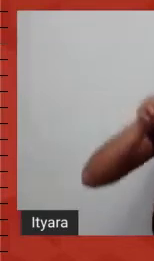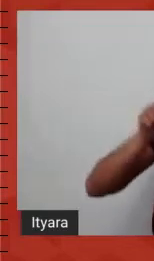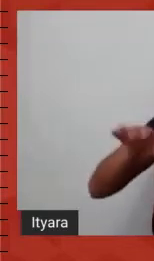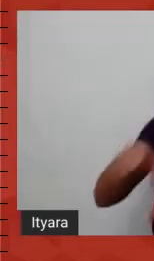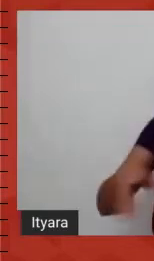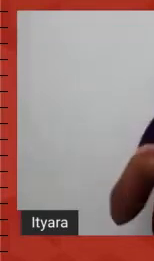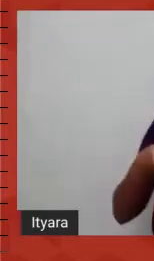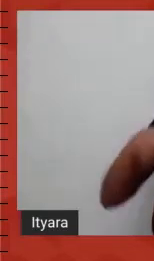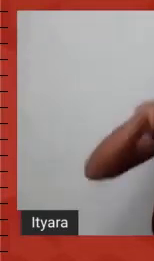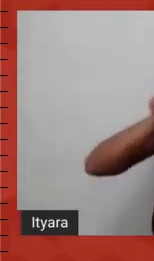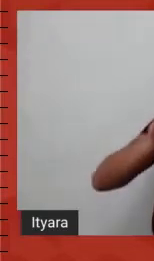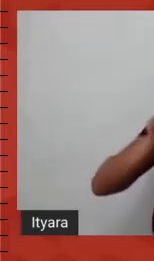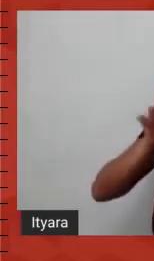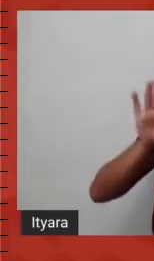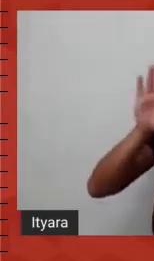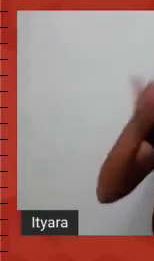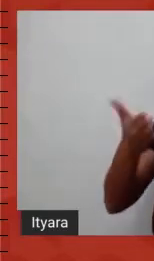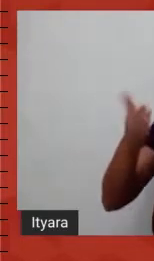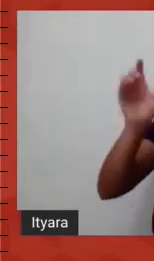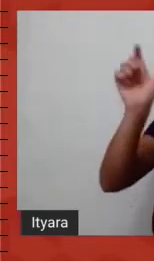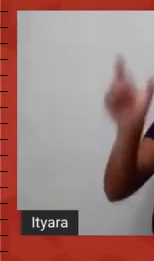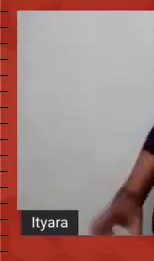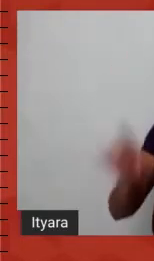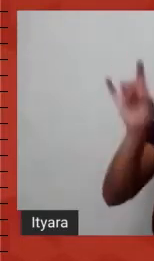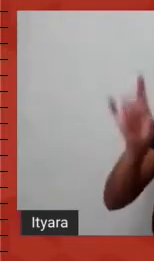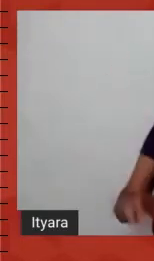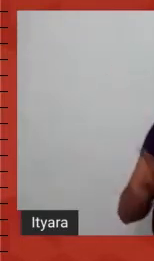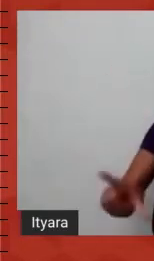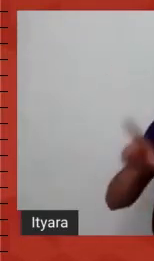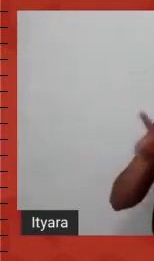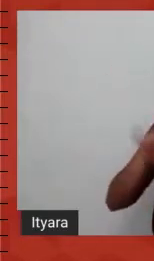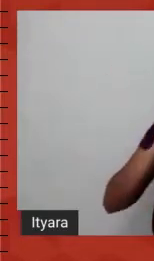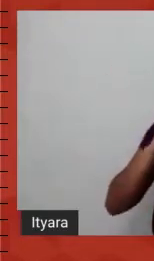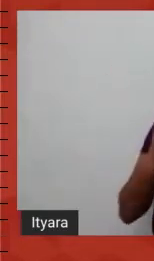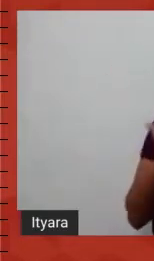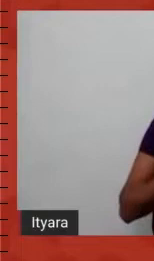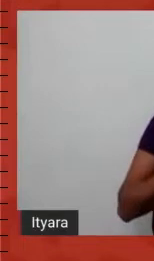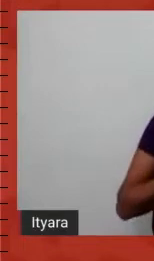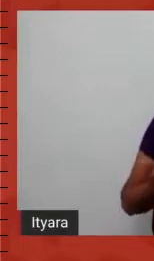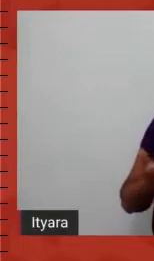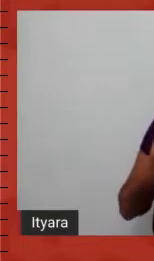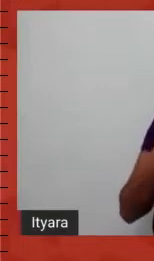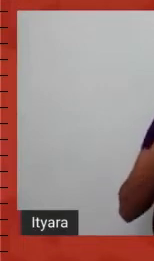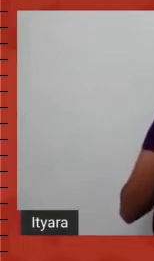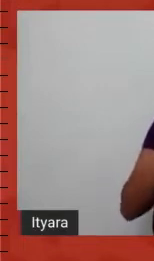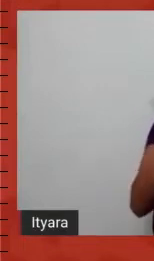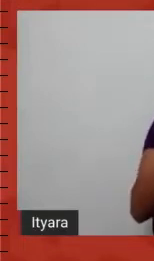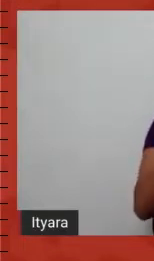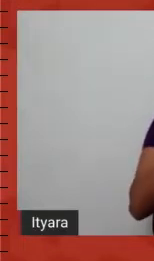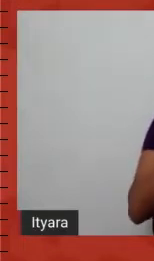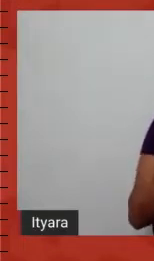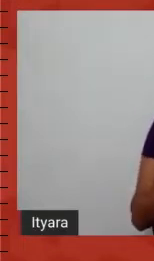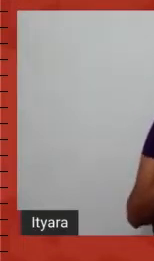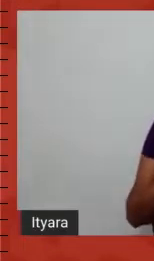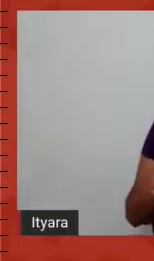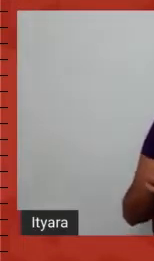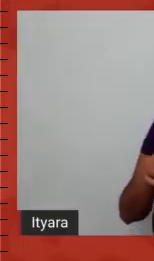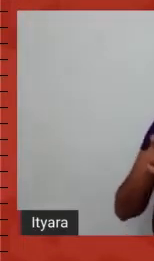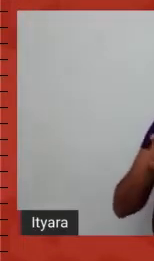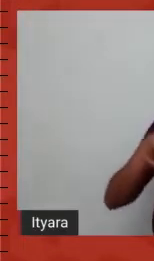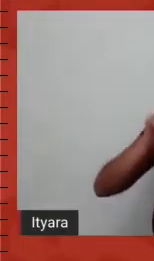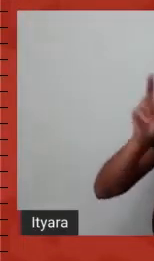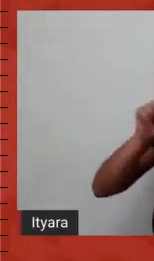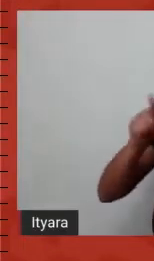do indivíduo especial e todos os títulos obtidos na UFSCar. Ela é pós-doutoranda no Departamento de Engenharia de Materiais